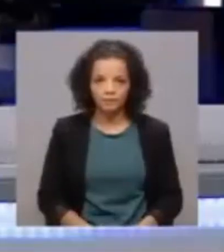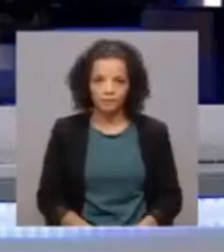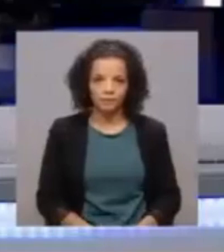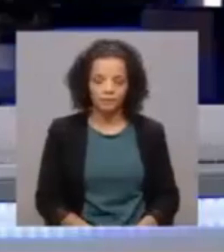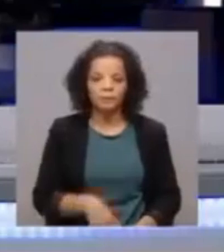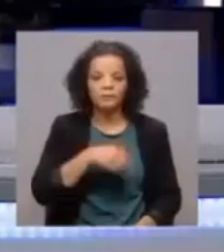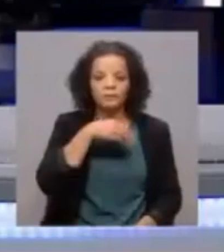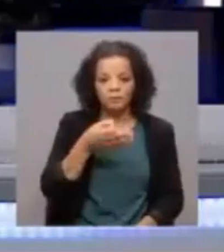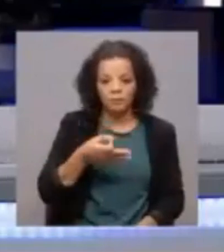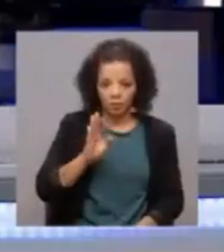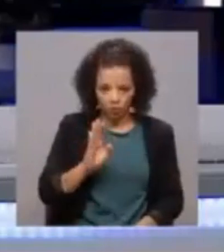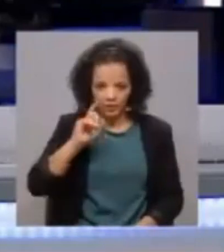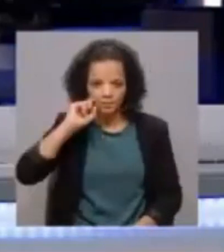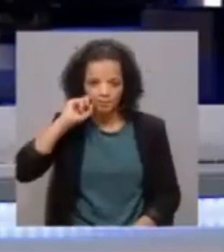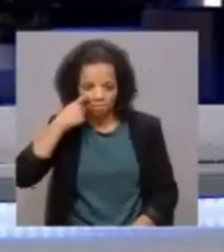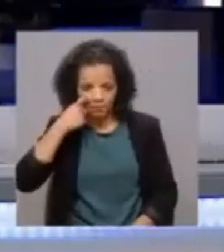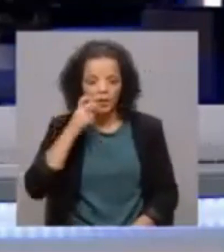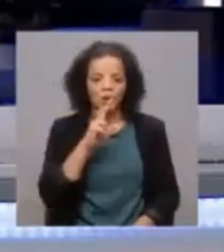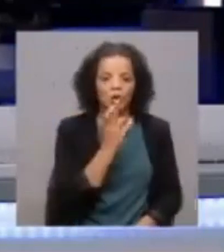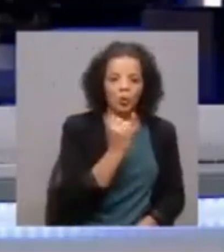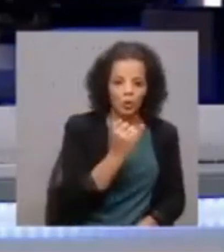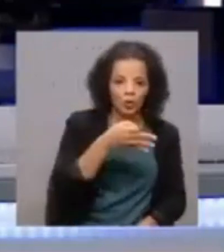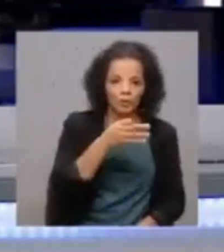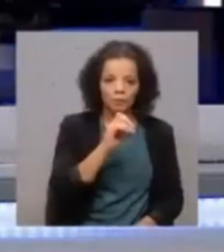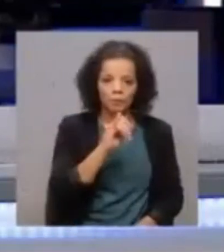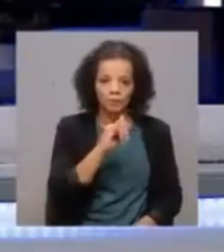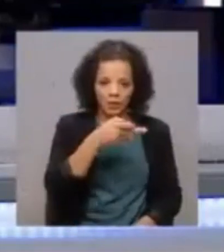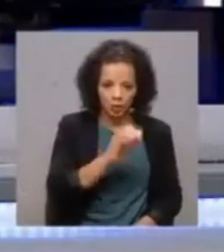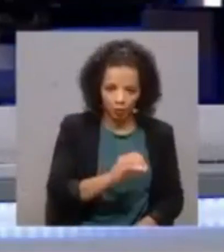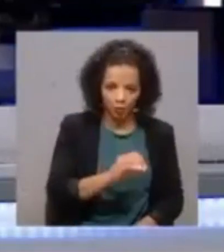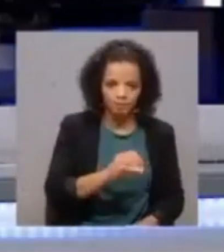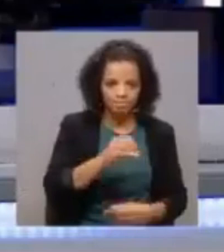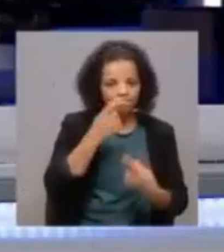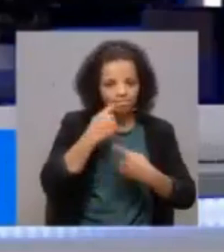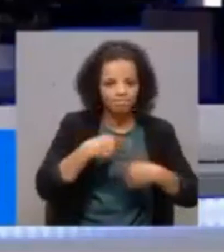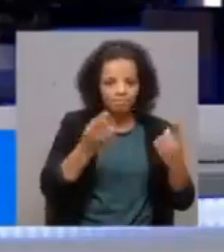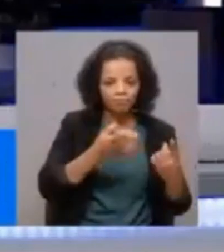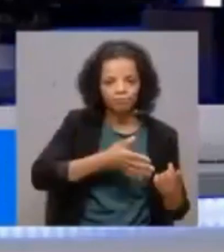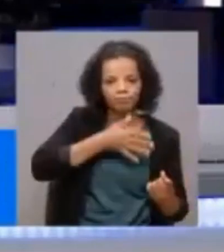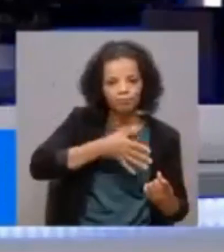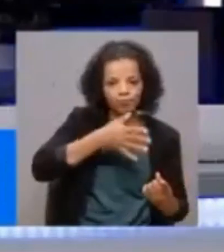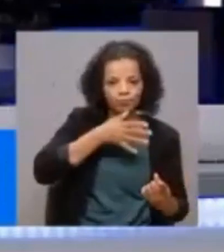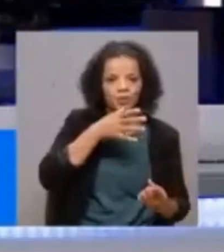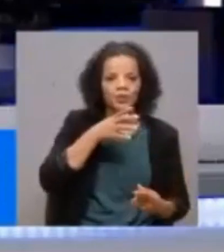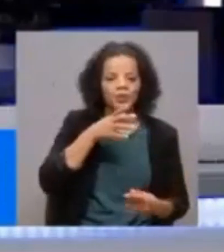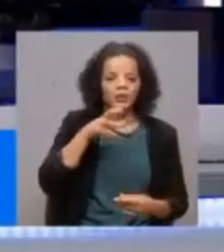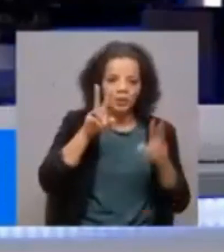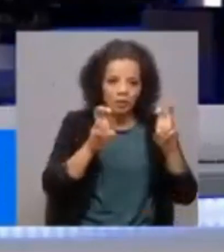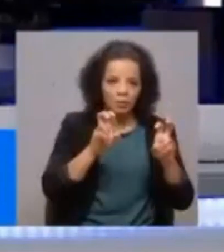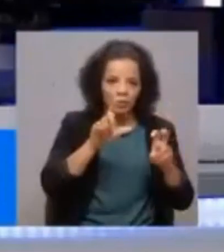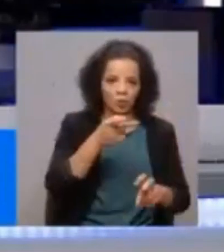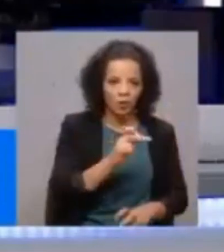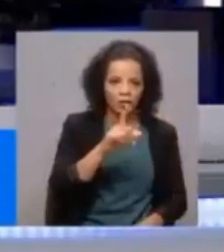A Polícia Judiciária suspeita que Rui Pinto seja o denunciante do Luanda Leaks, que levou às revelações sobre os negócios de Isabel